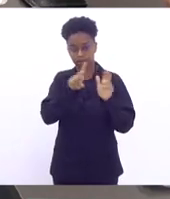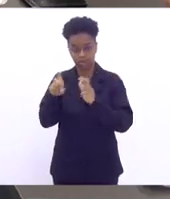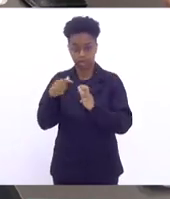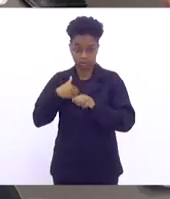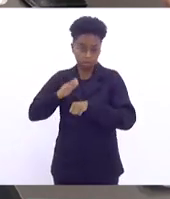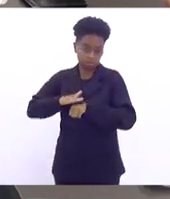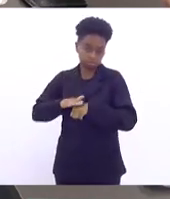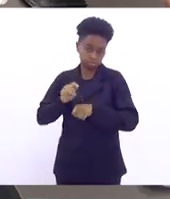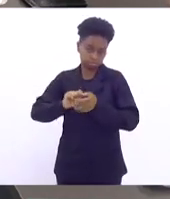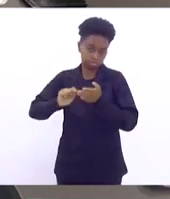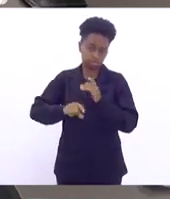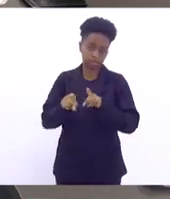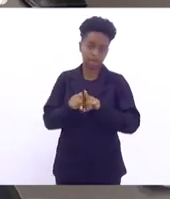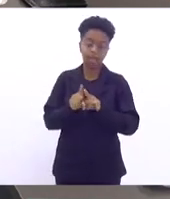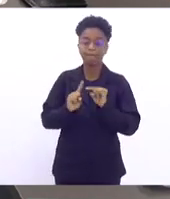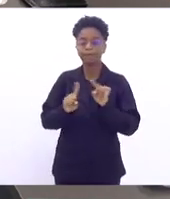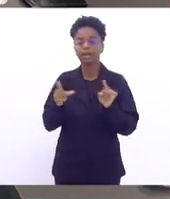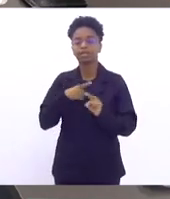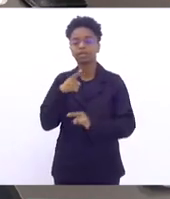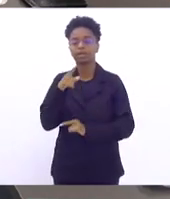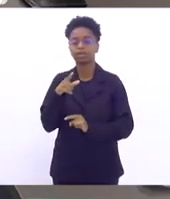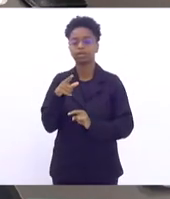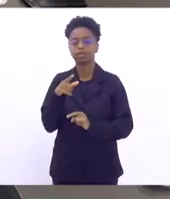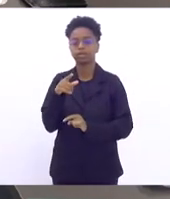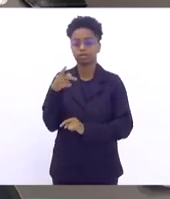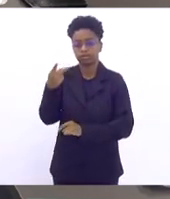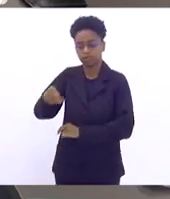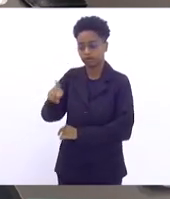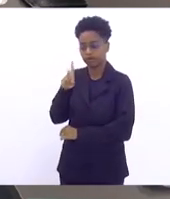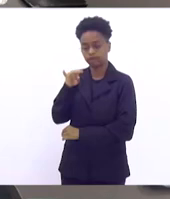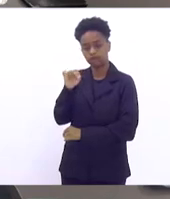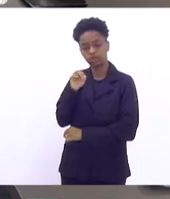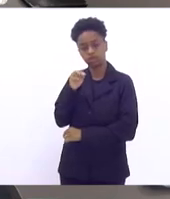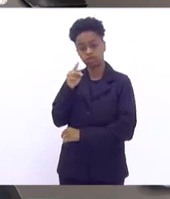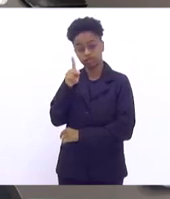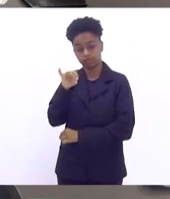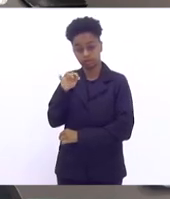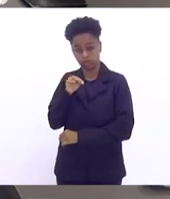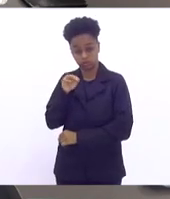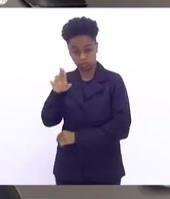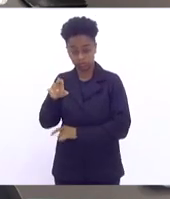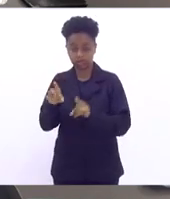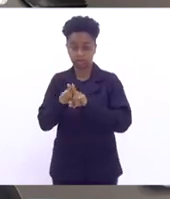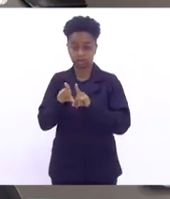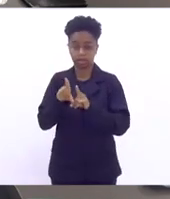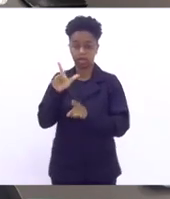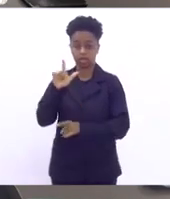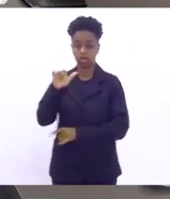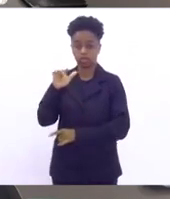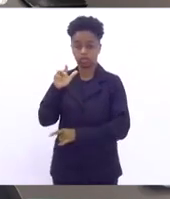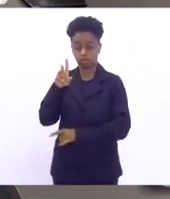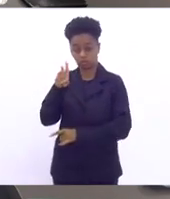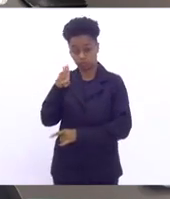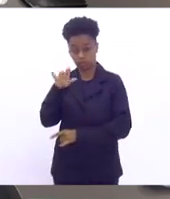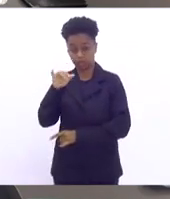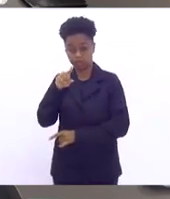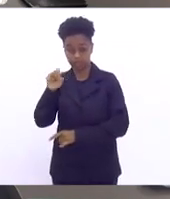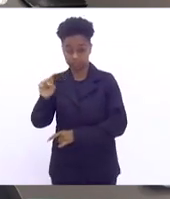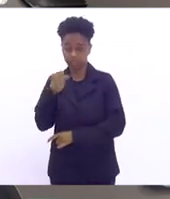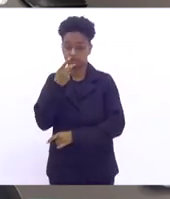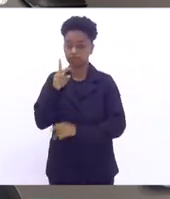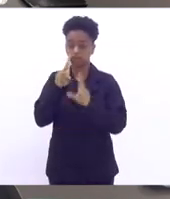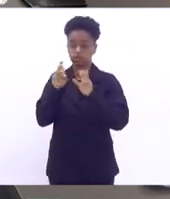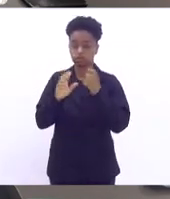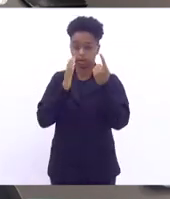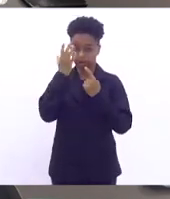projeto de minha autoria inclusive mas tem projeto Deputado Victor Júnior tem projeto Deputado Luiz Carlos que os Cláudio que Versa sobre a questão de carnaval